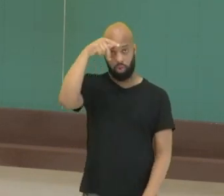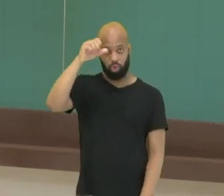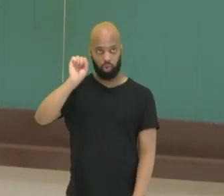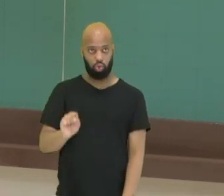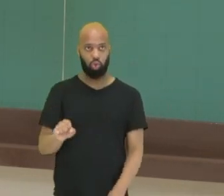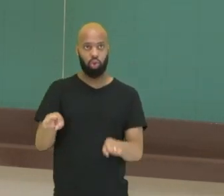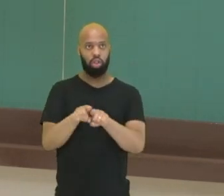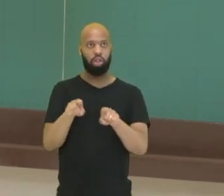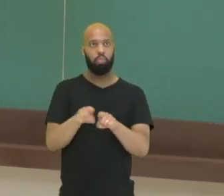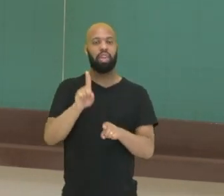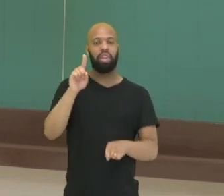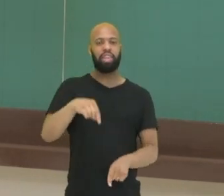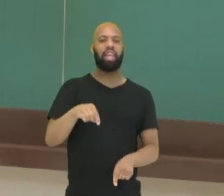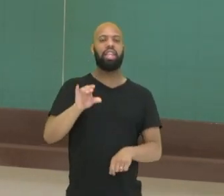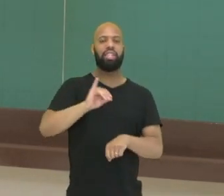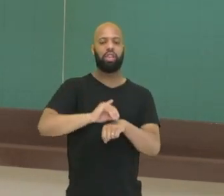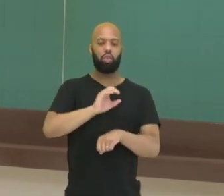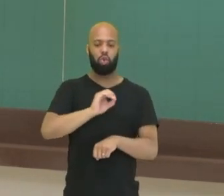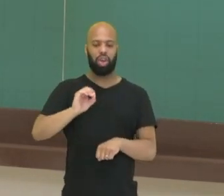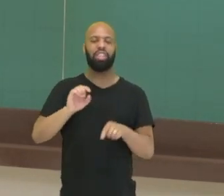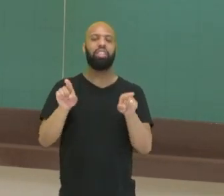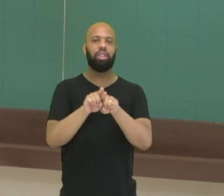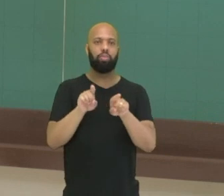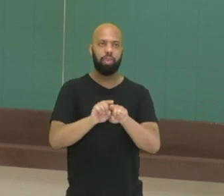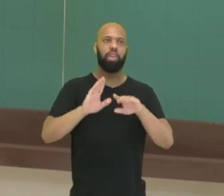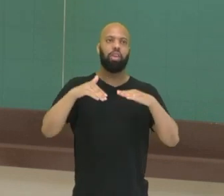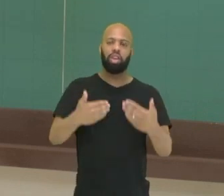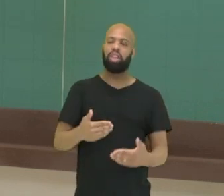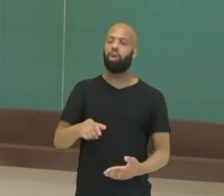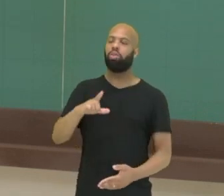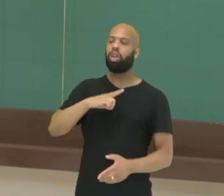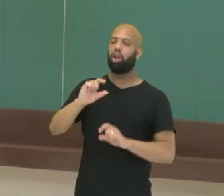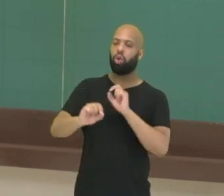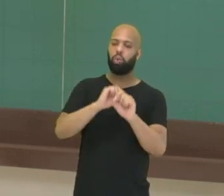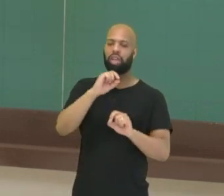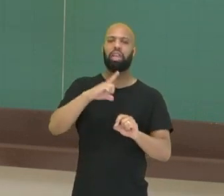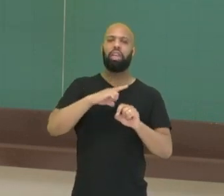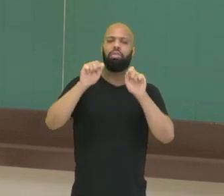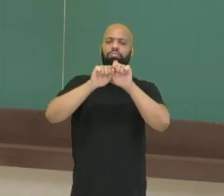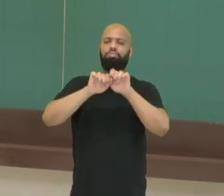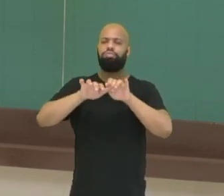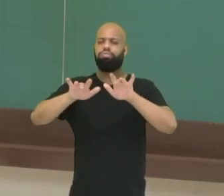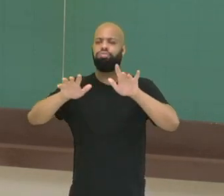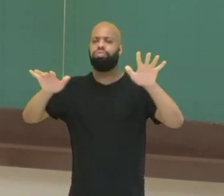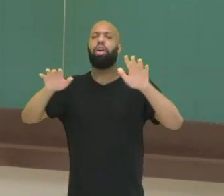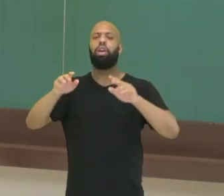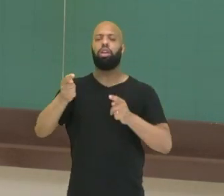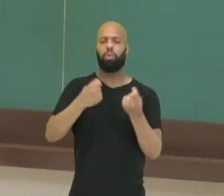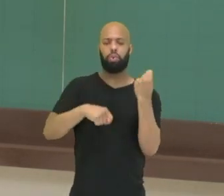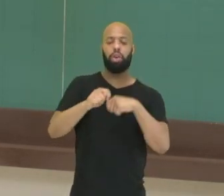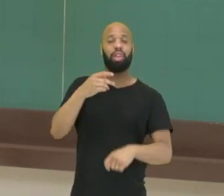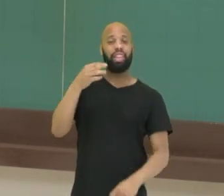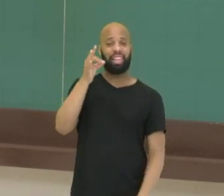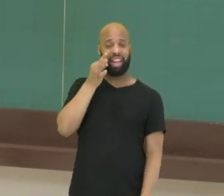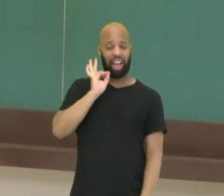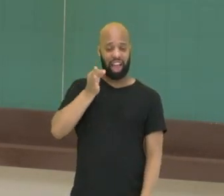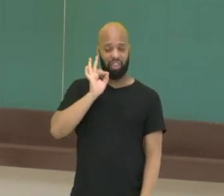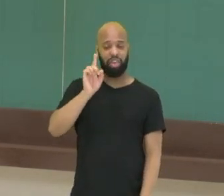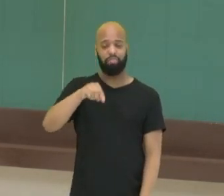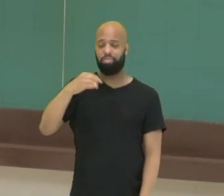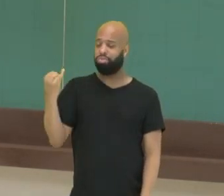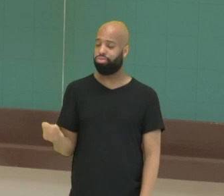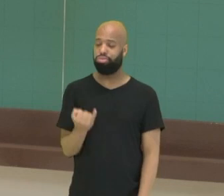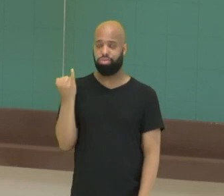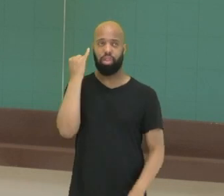Sul, no Centro-Oeste também. Então se estende muito essa atividade econômica e se torna